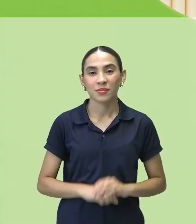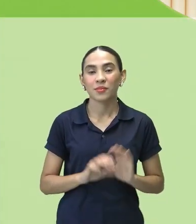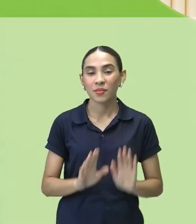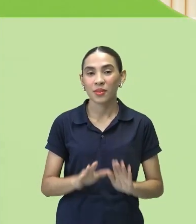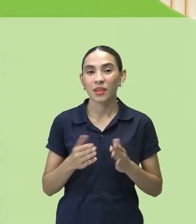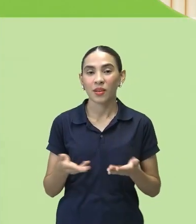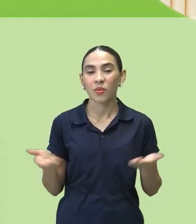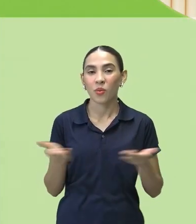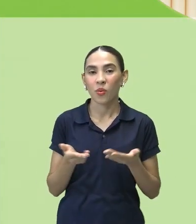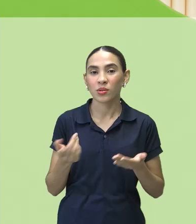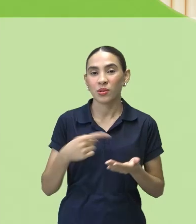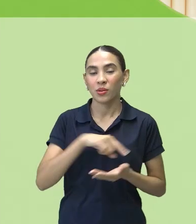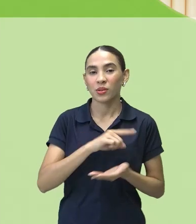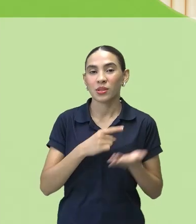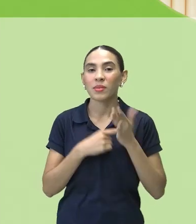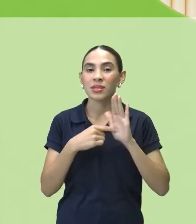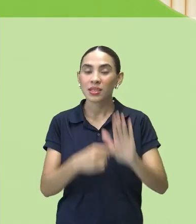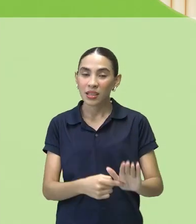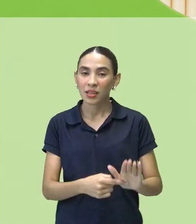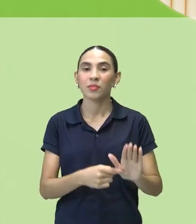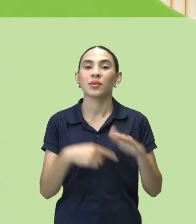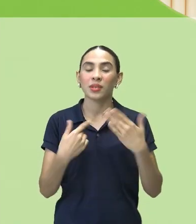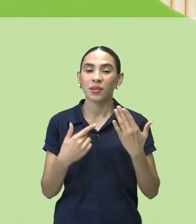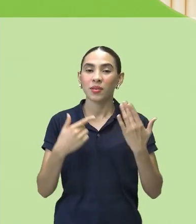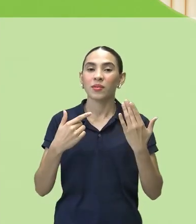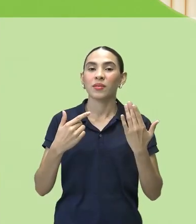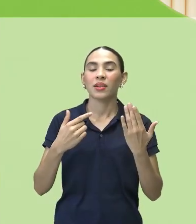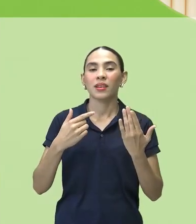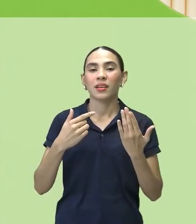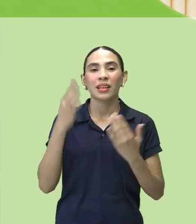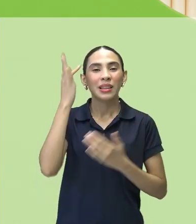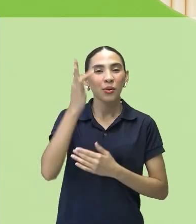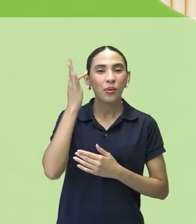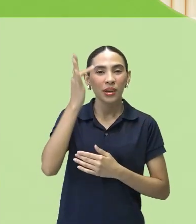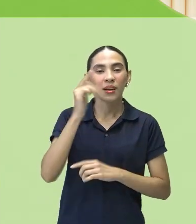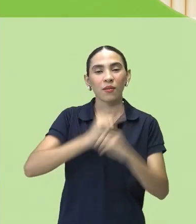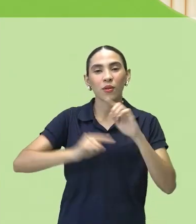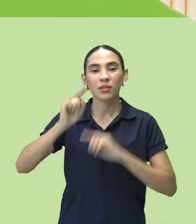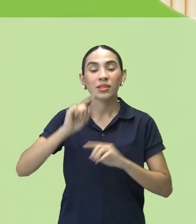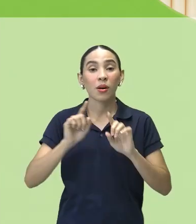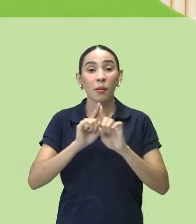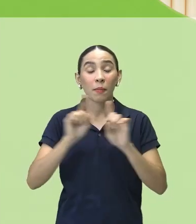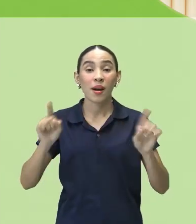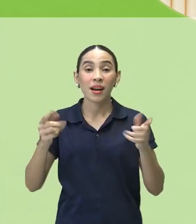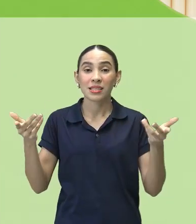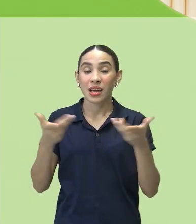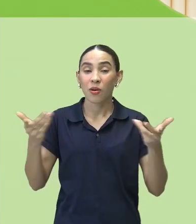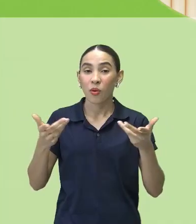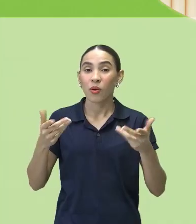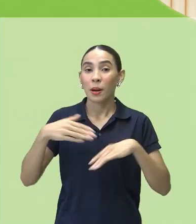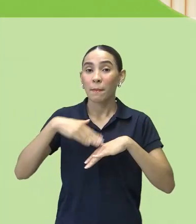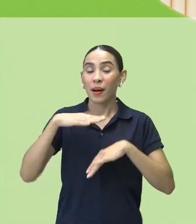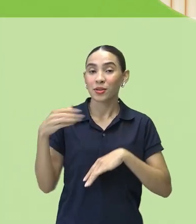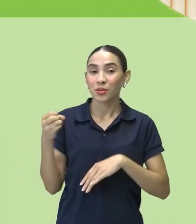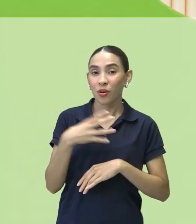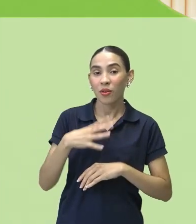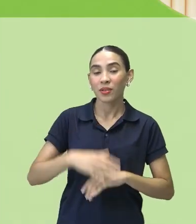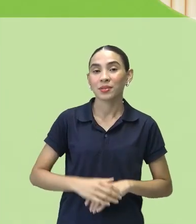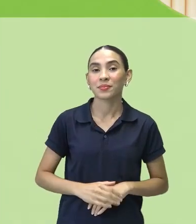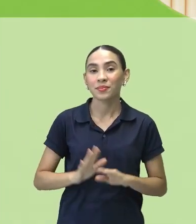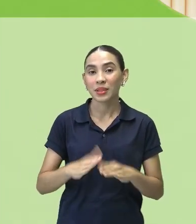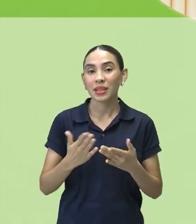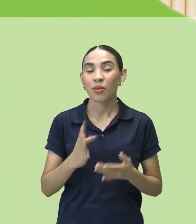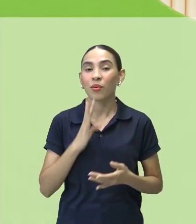Então, estamos trazendo aí mais teorias sobre a evolução. Agora, elas são teorias mais atualizadas.